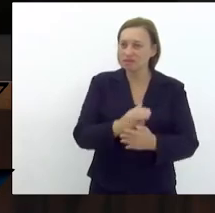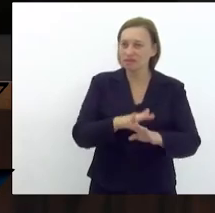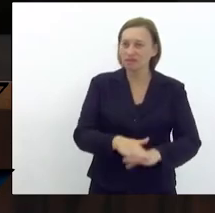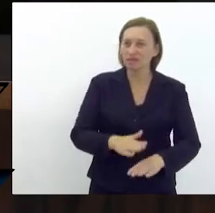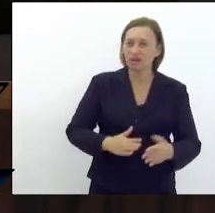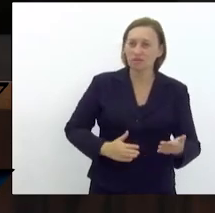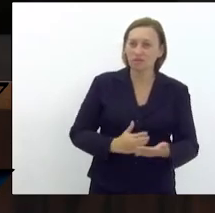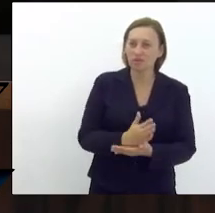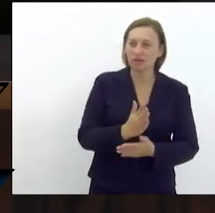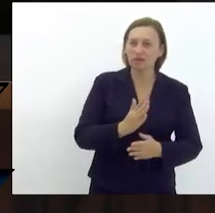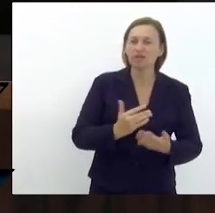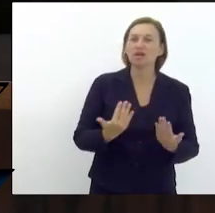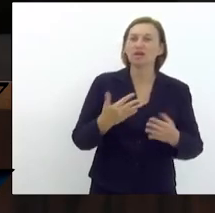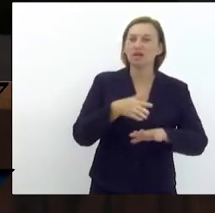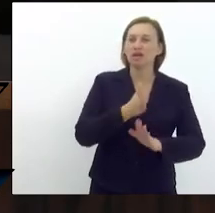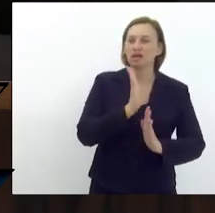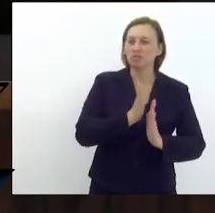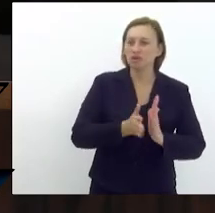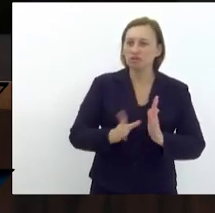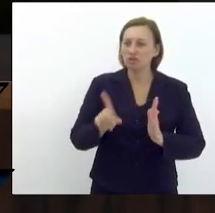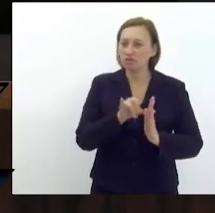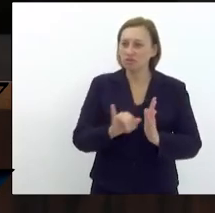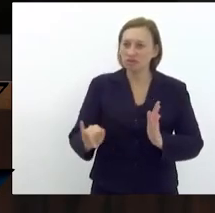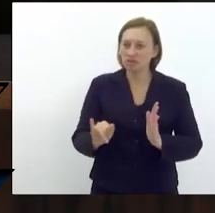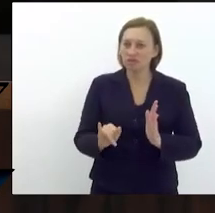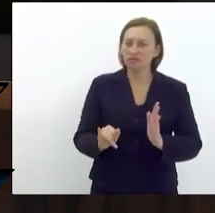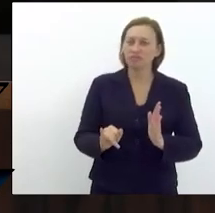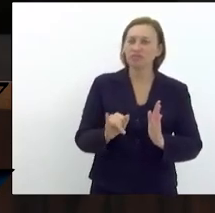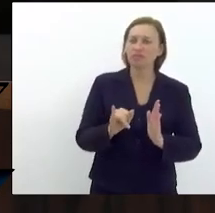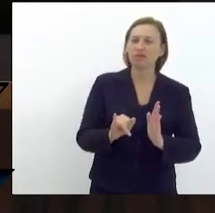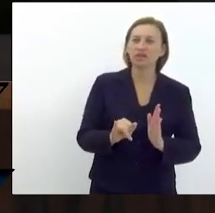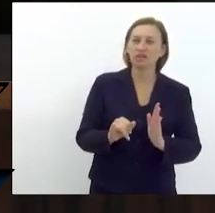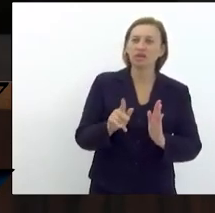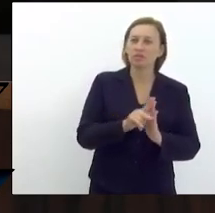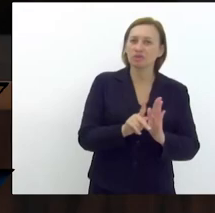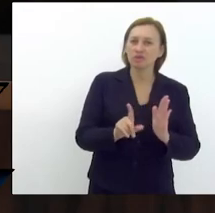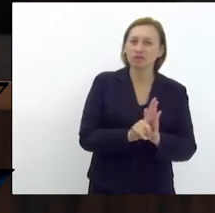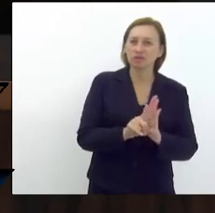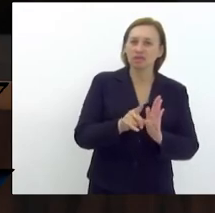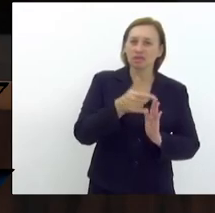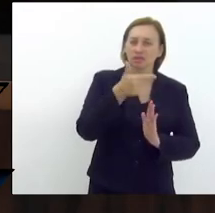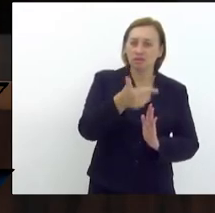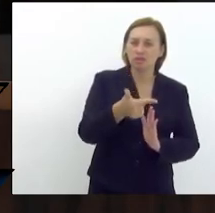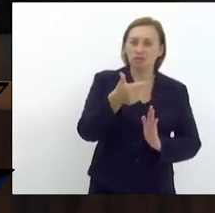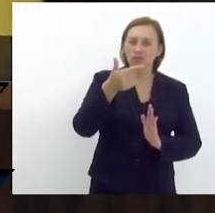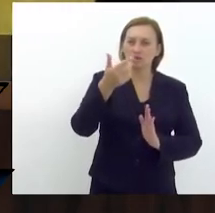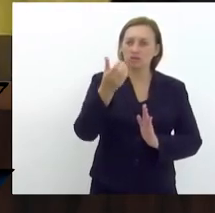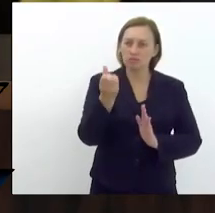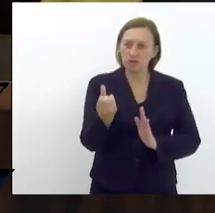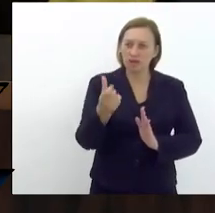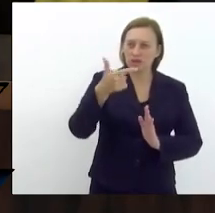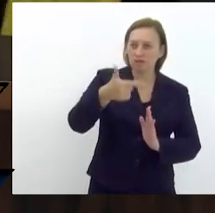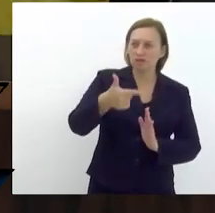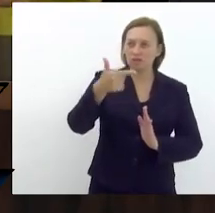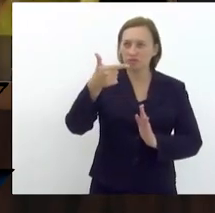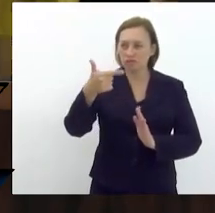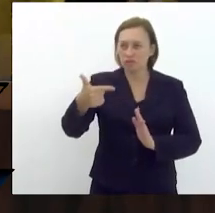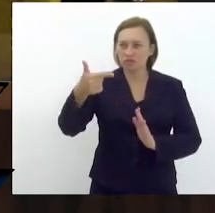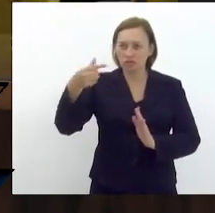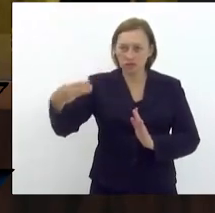permaneçam Como estão aprovados requerimento de inclusão na ordem do dia projeto de lei 262 de 2023